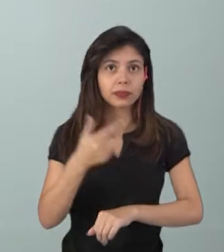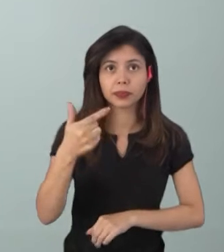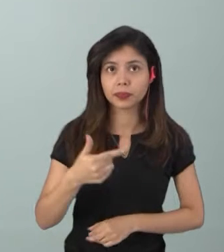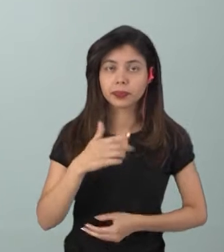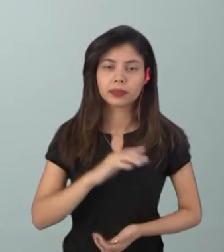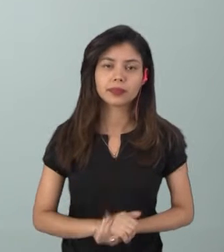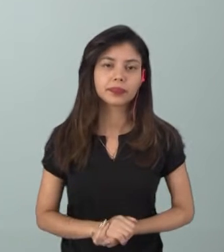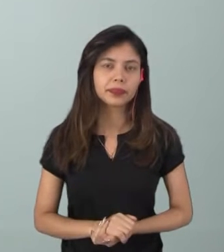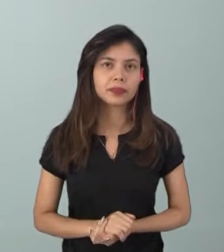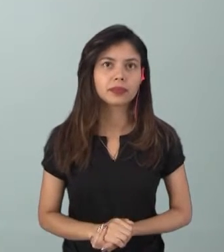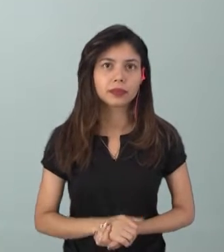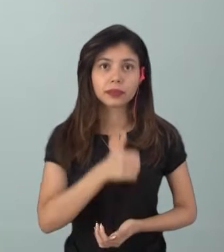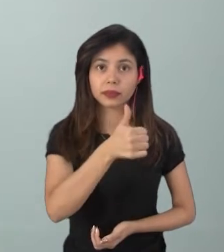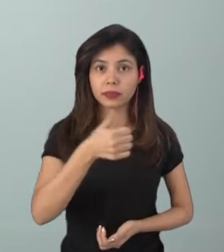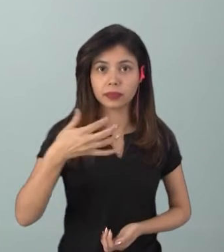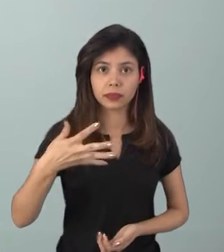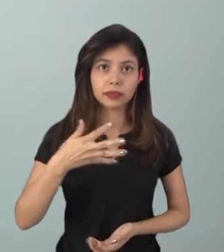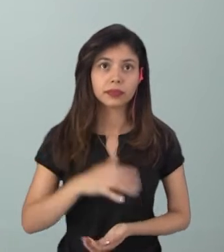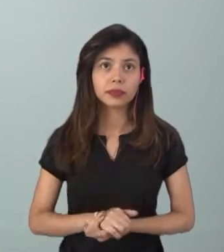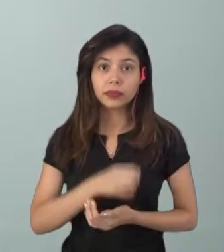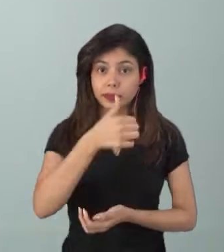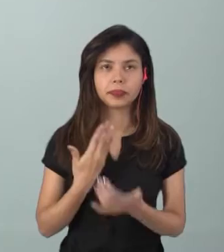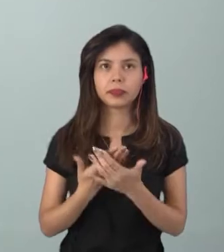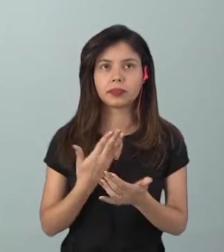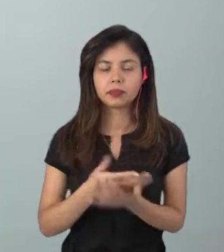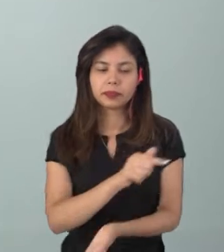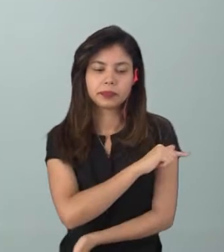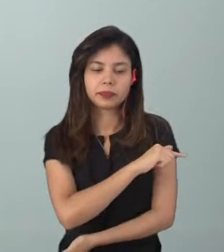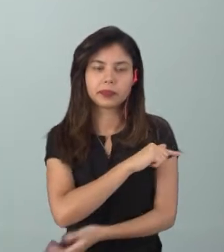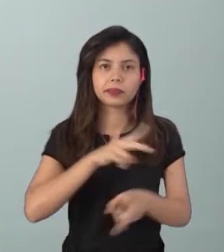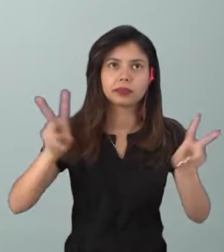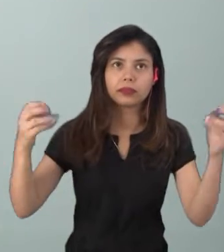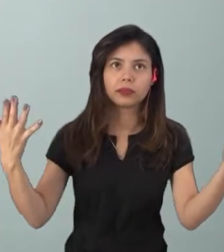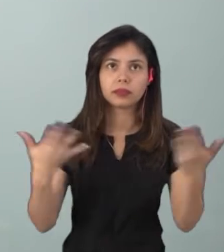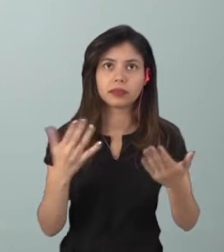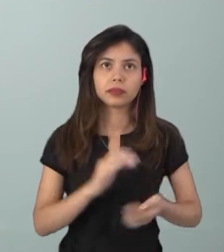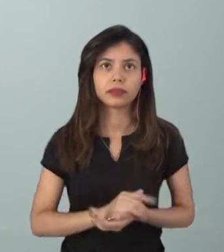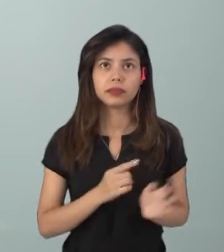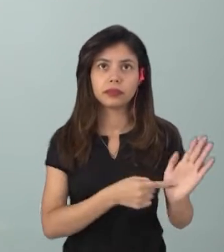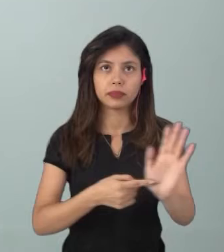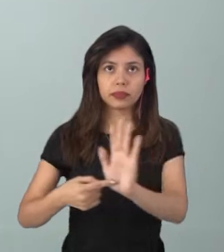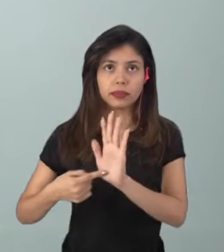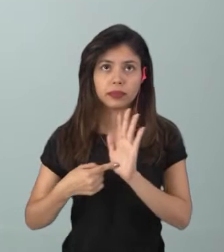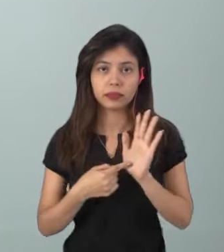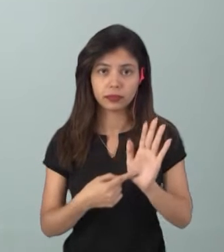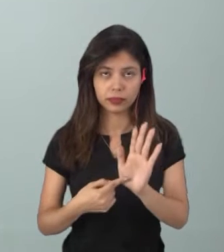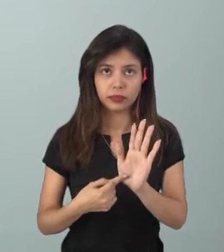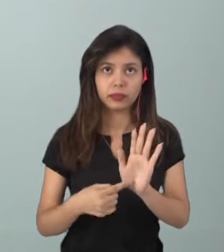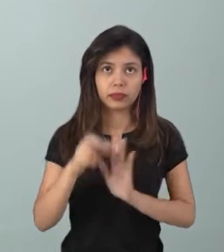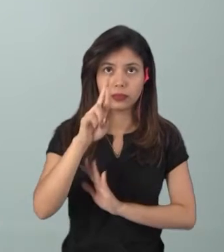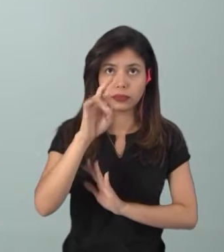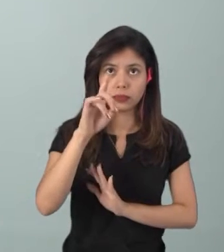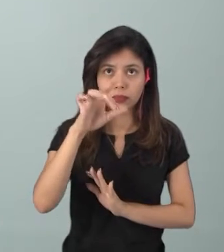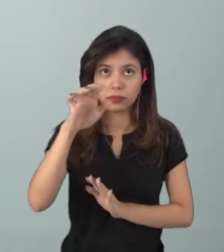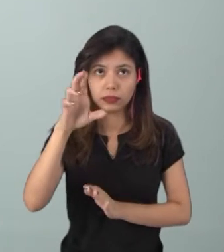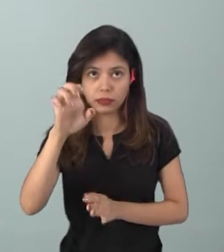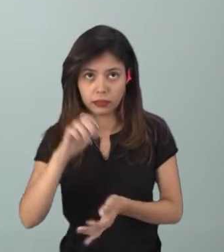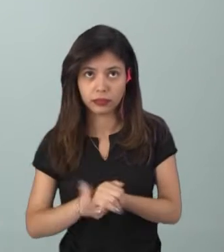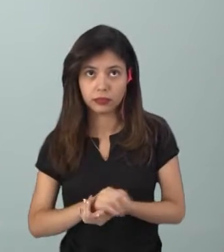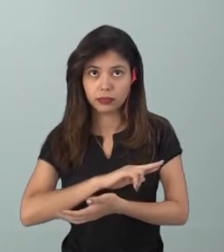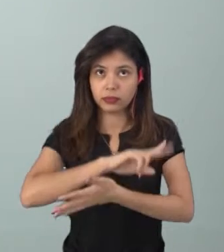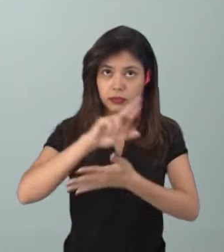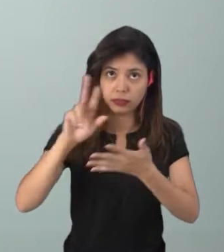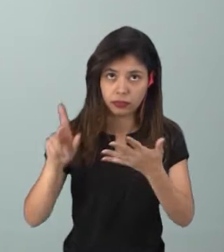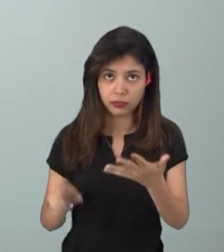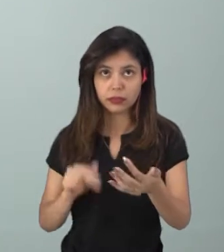2. Estamos na nossa aula de 7º ano e a nossa temática de hoje é trabalhar sobre representações do